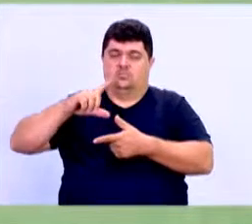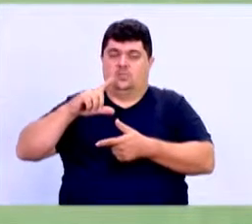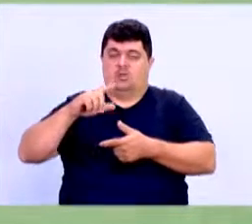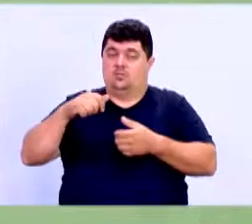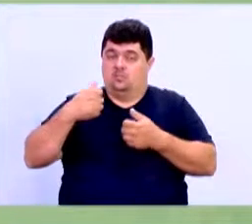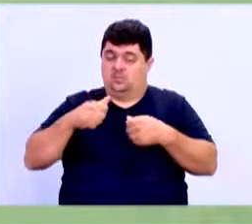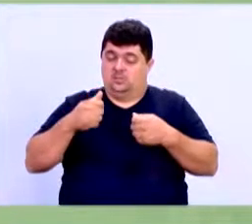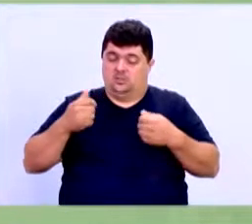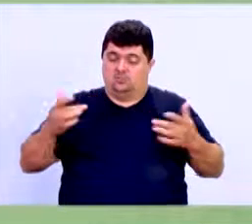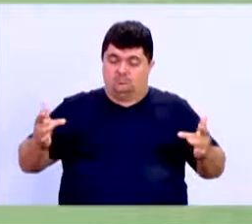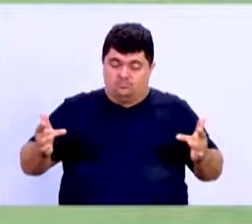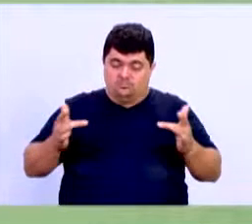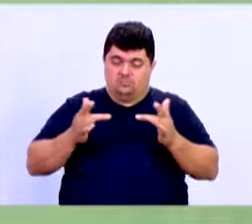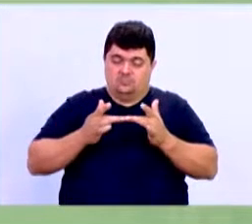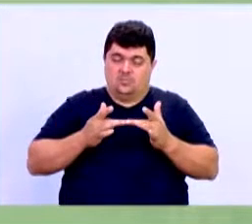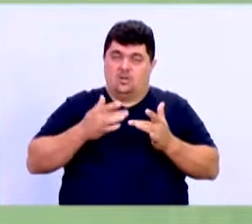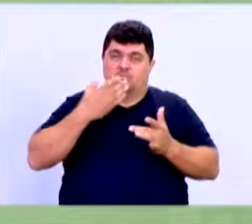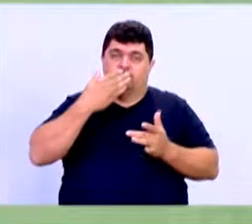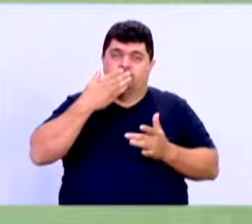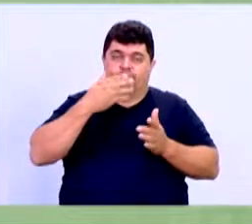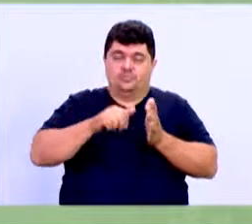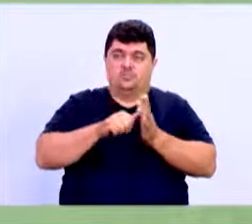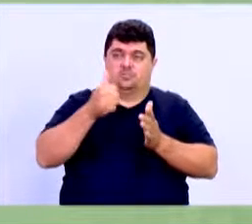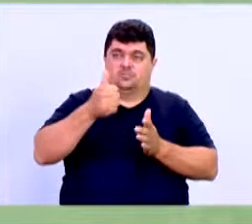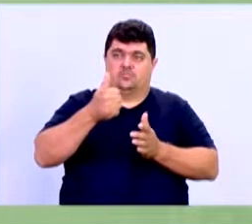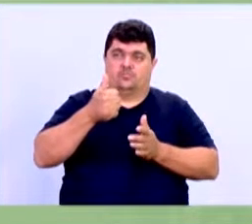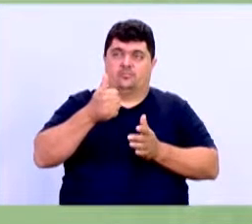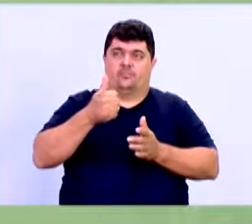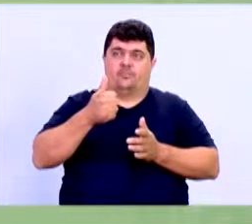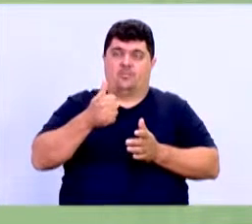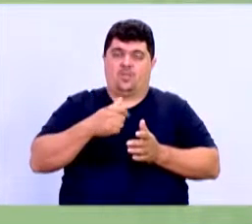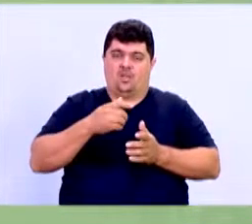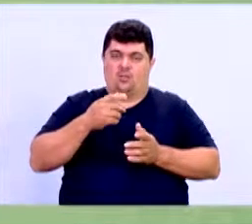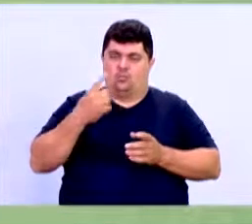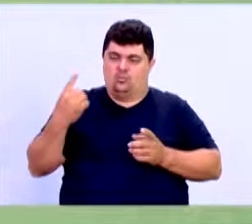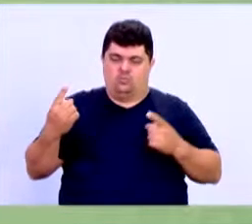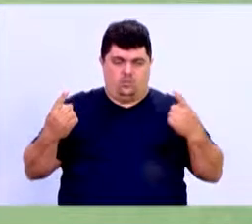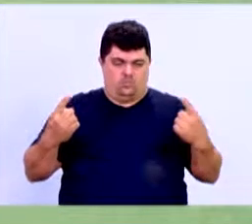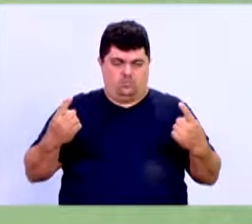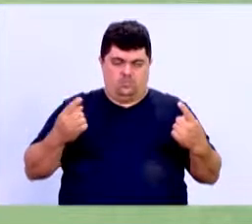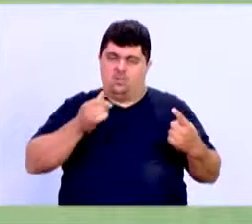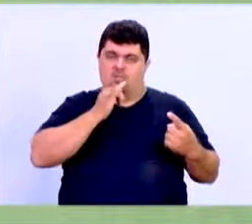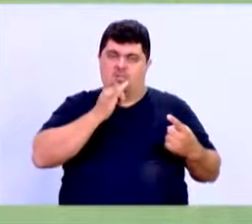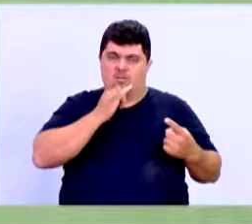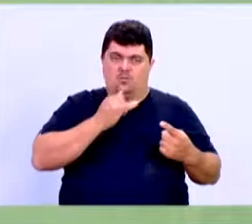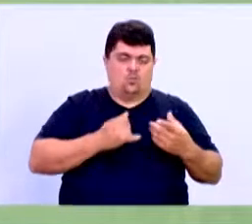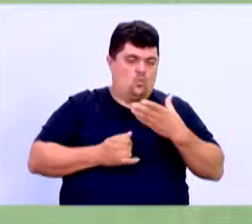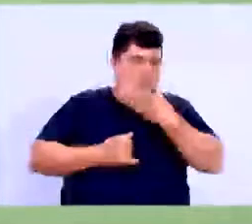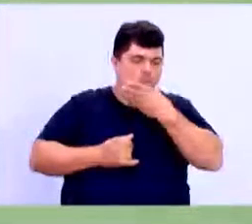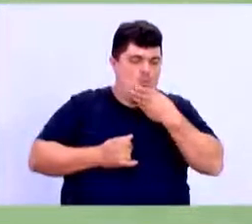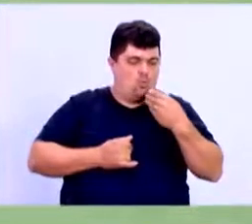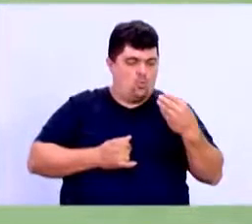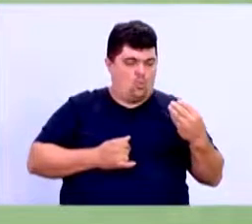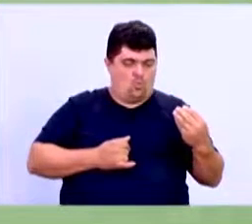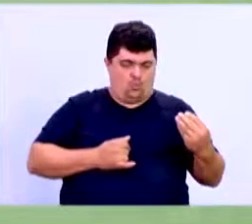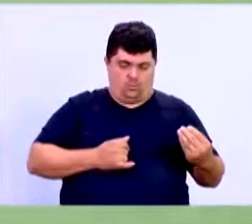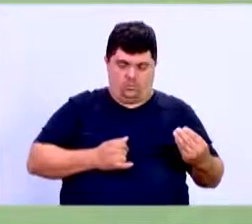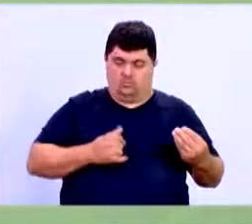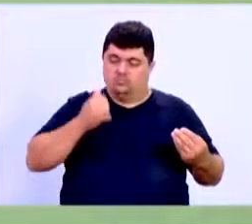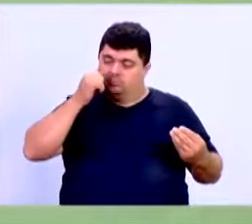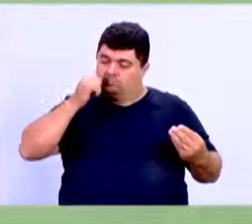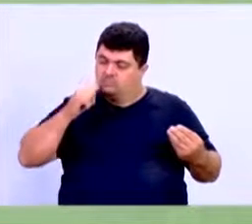o primeiro tipo dele seria o relacionamento 1 para 1. Ou seja, esse exemplo aqui resume